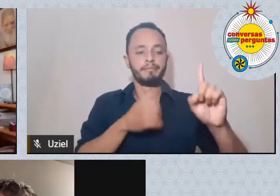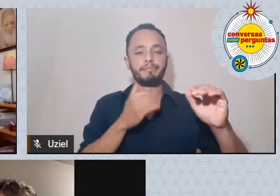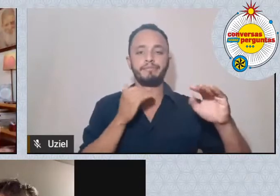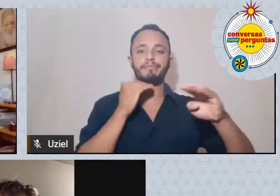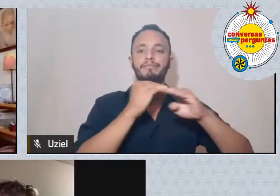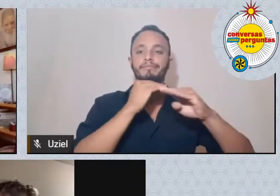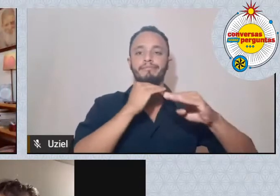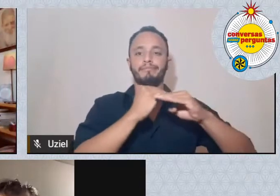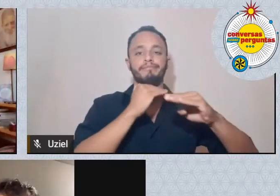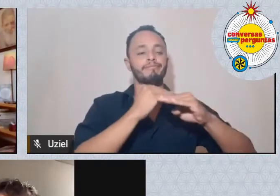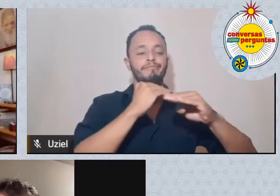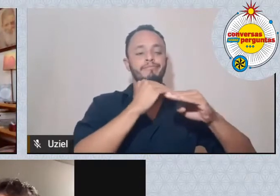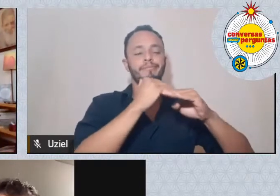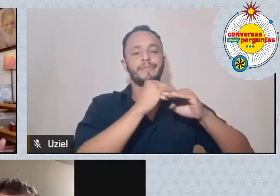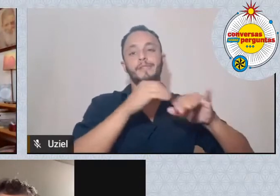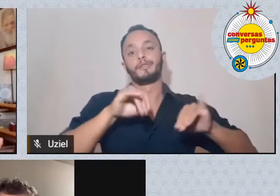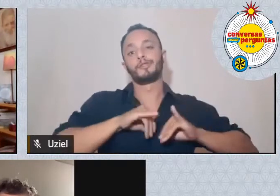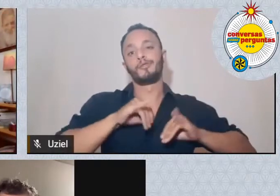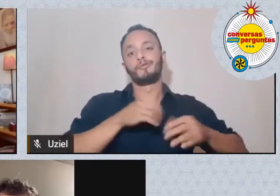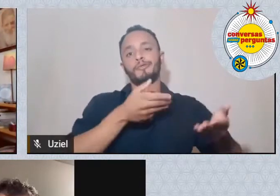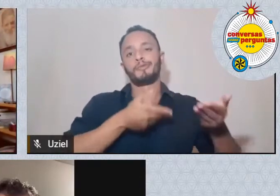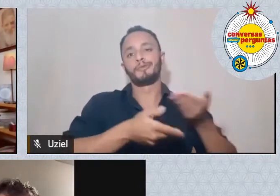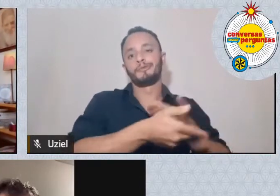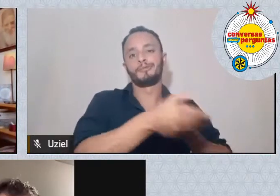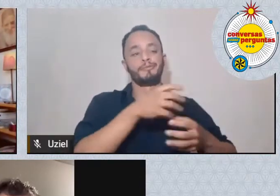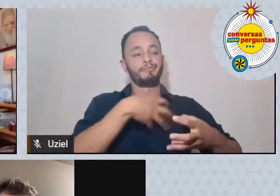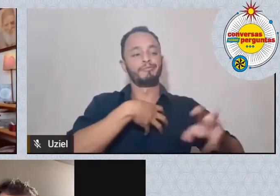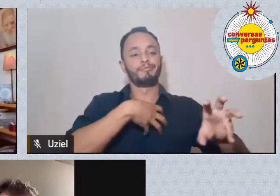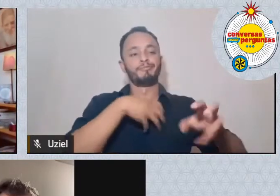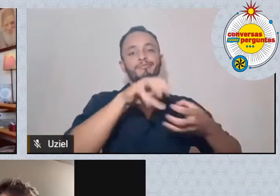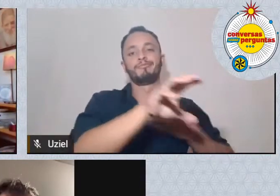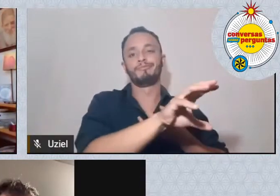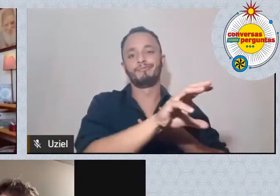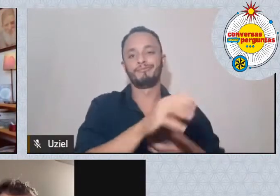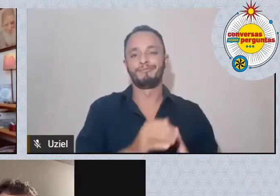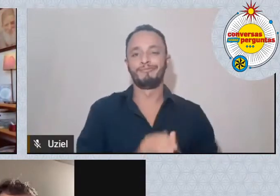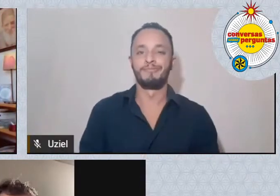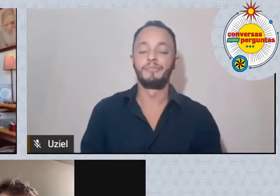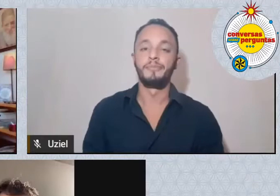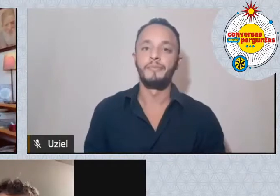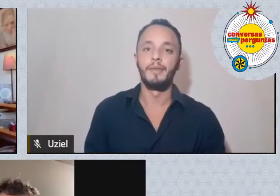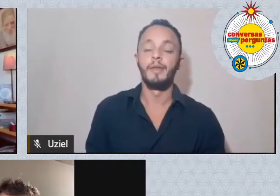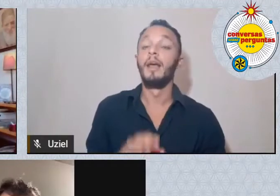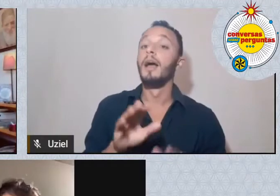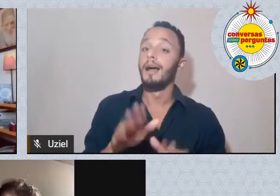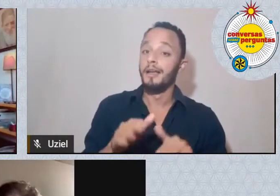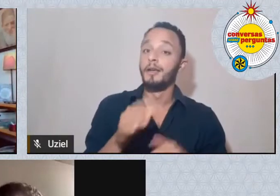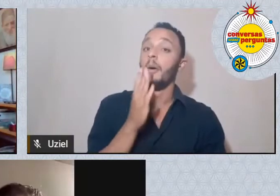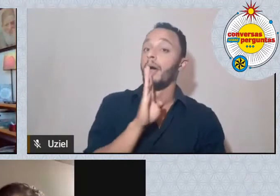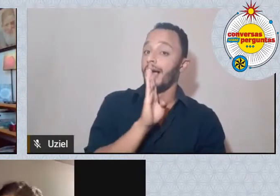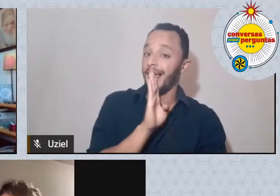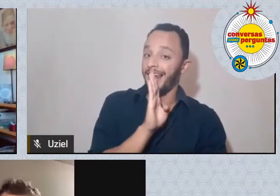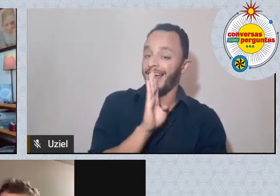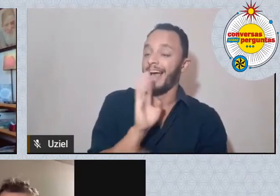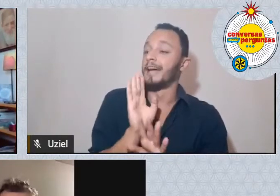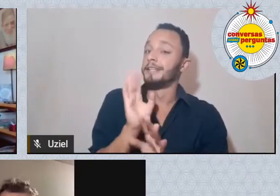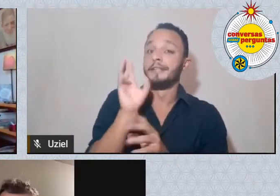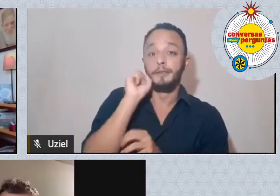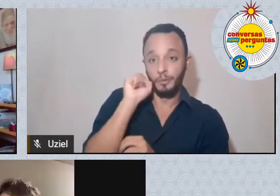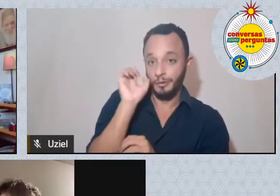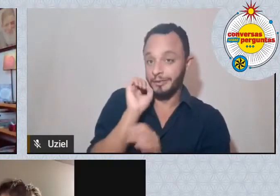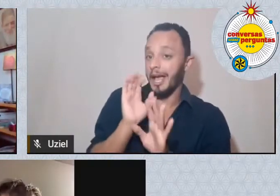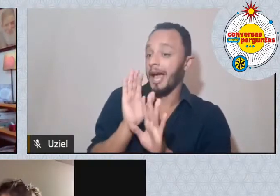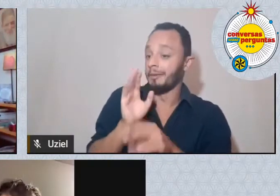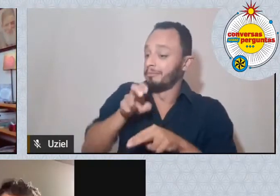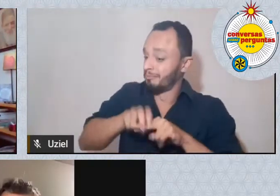mas eu estou tomando o lugar das perguntas do público. Então, eu não prometo ficar calada aqui por falar em escuta e escutar só as perguntas do